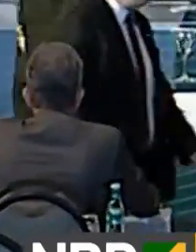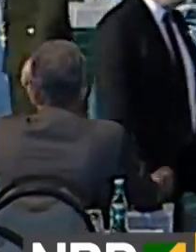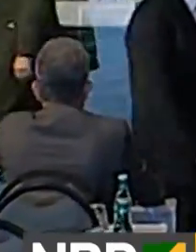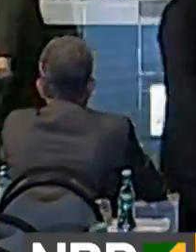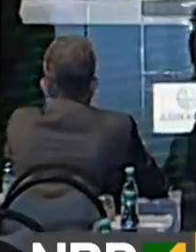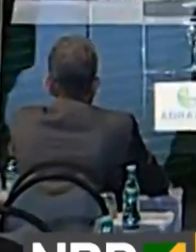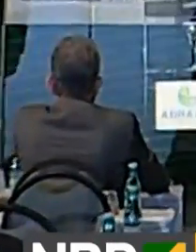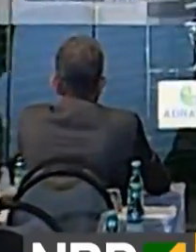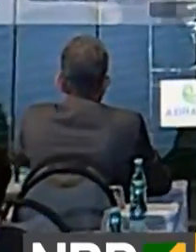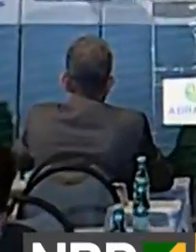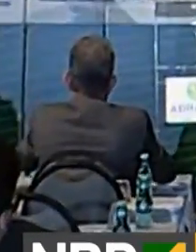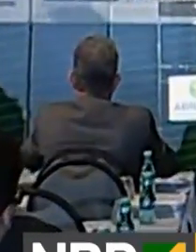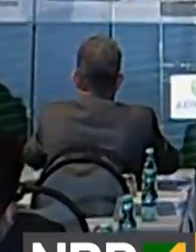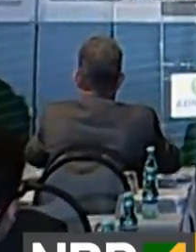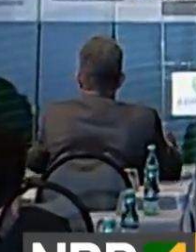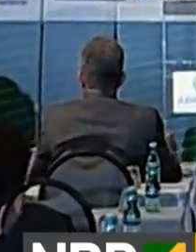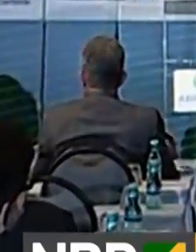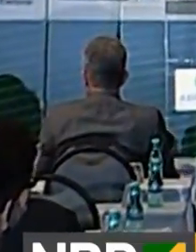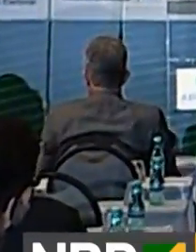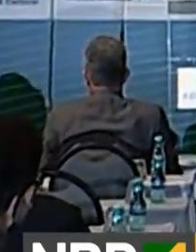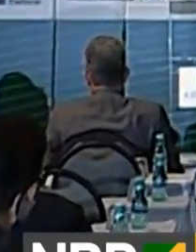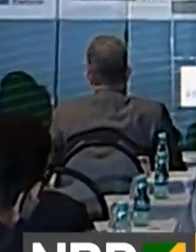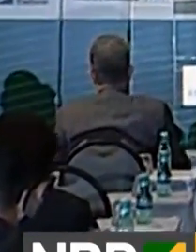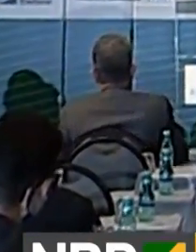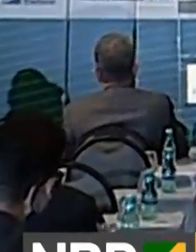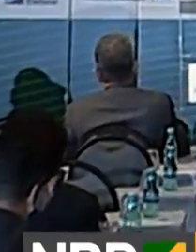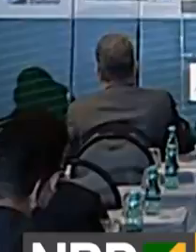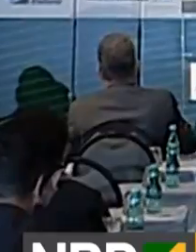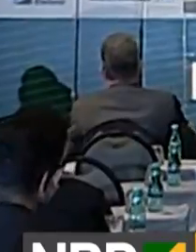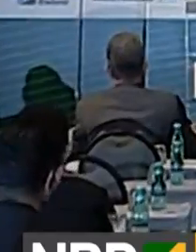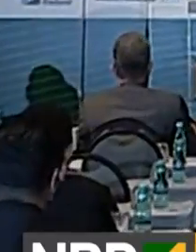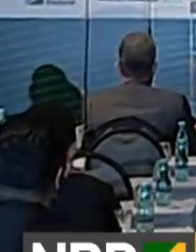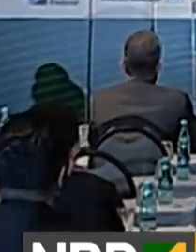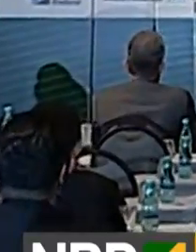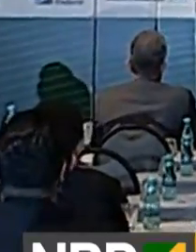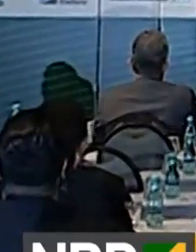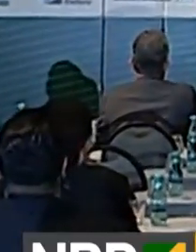Senhoras e senhores, o presidente da República, Michel Temer.